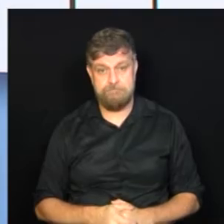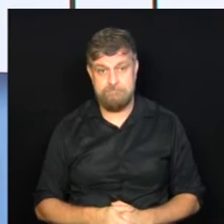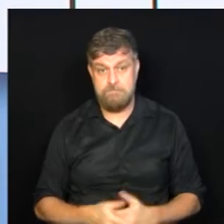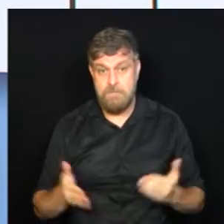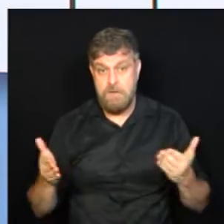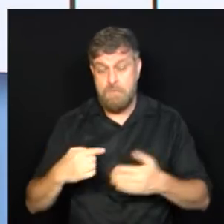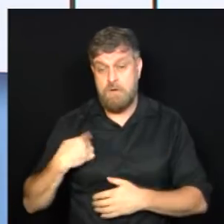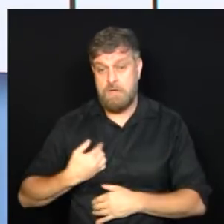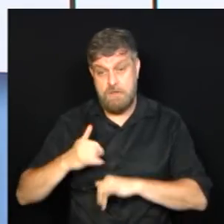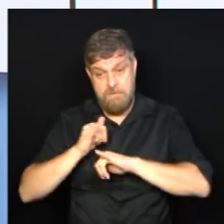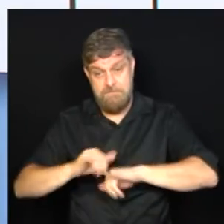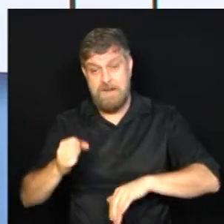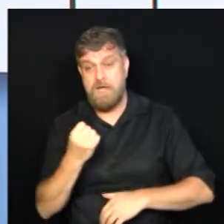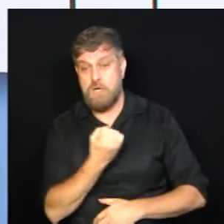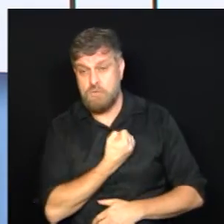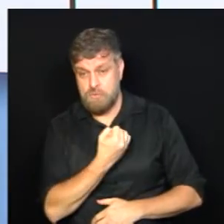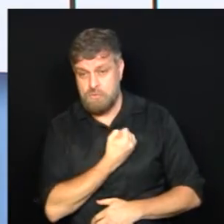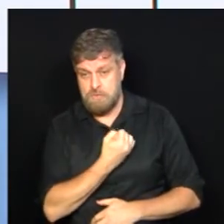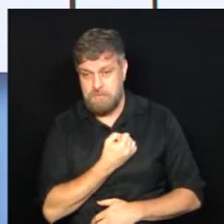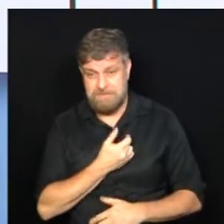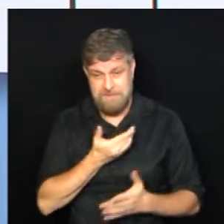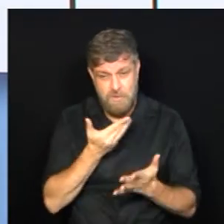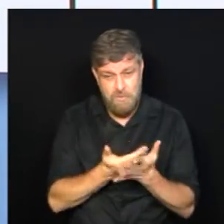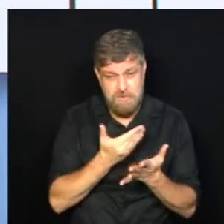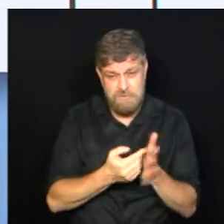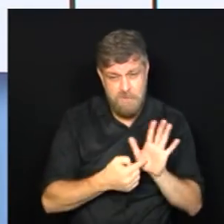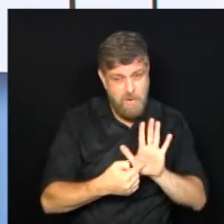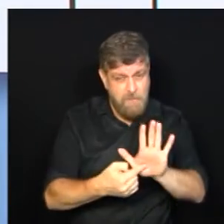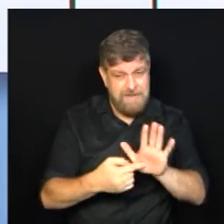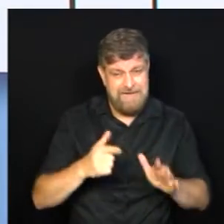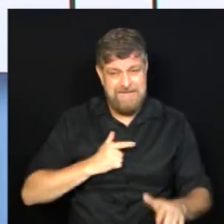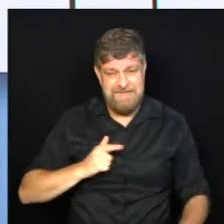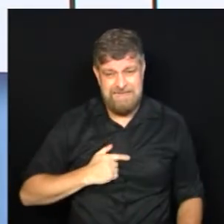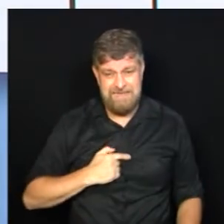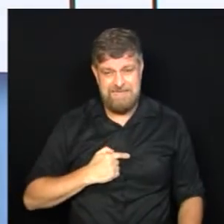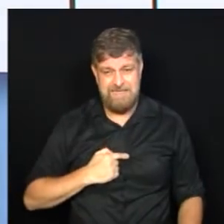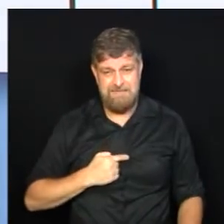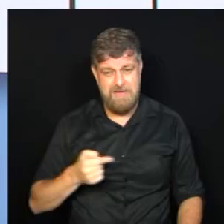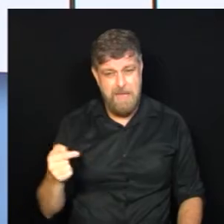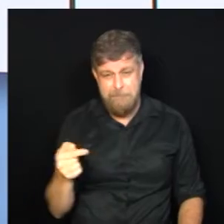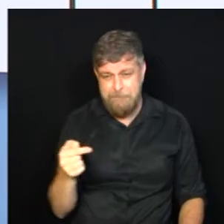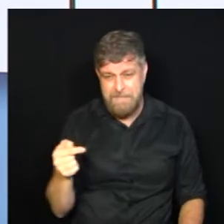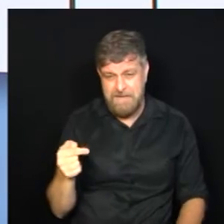Agora a gente vai falar dos números. Olha, de acordo com o estudo, houve uma queda de menos